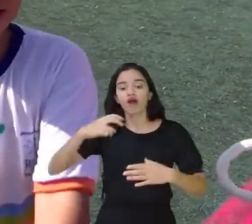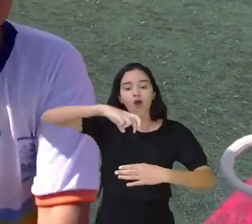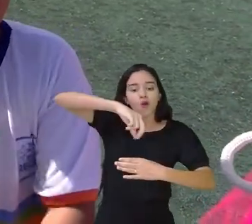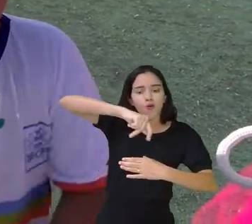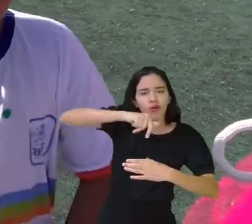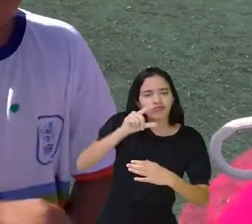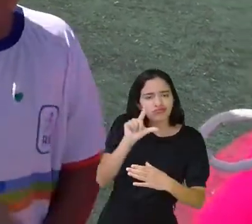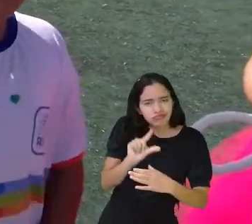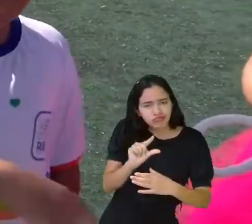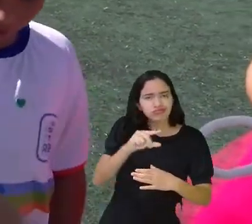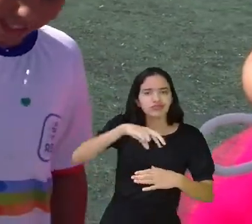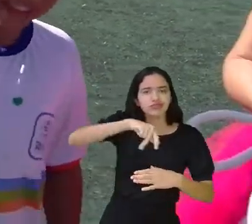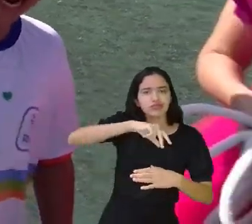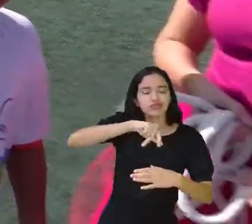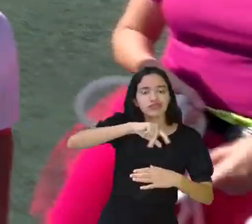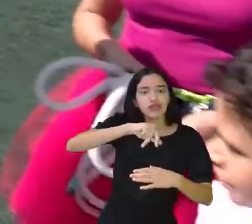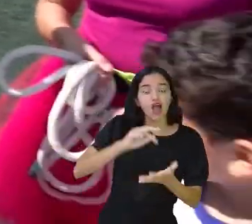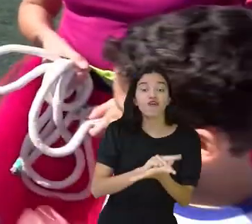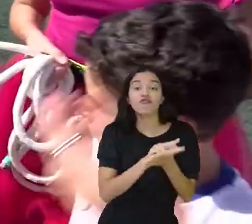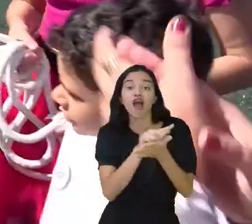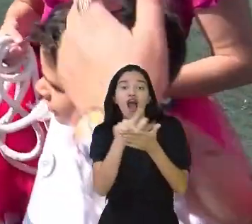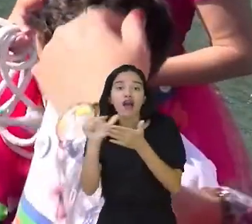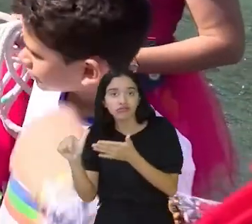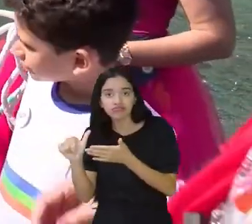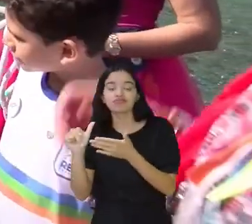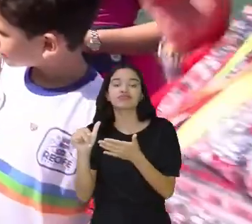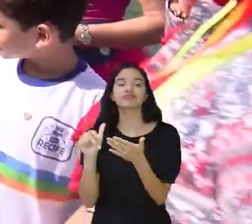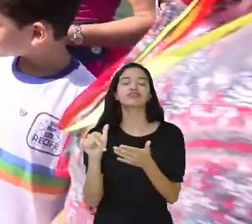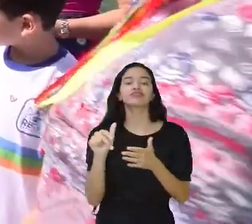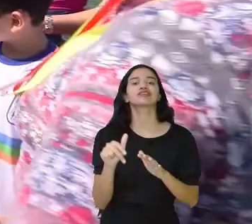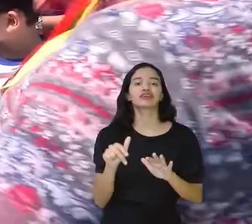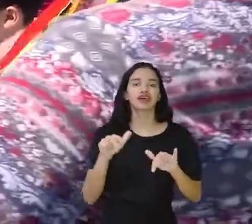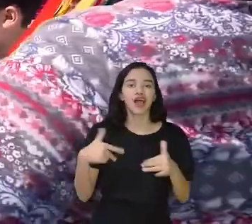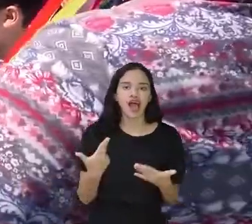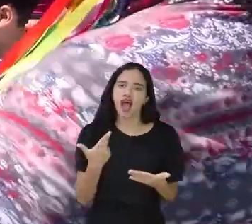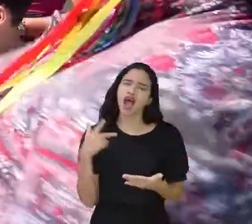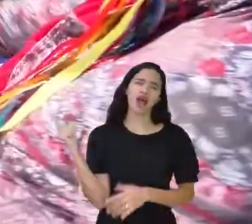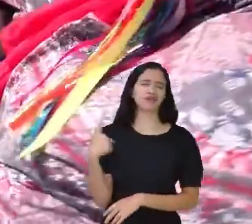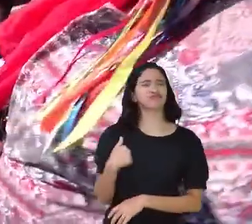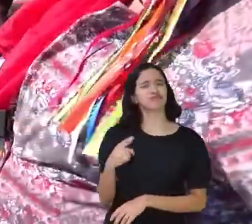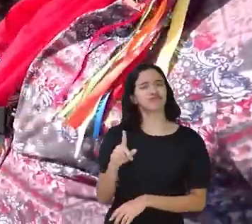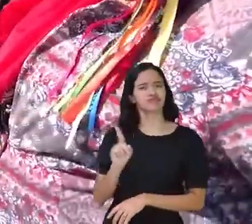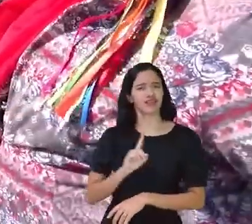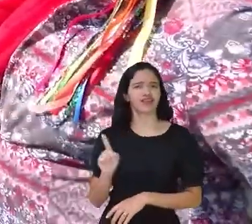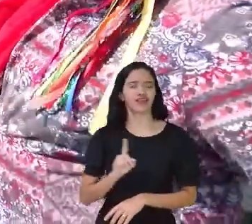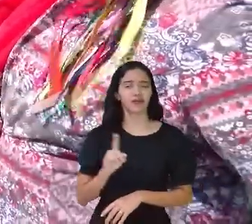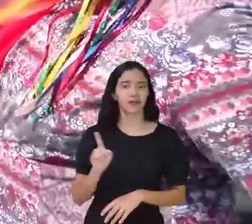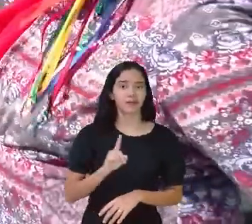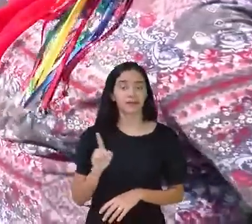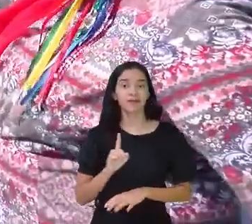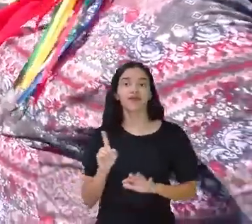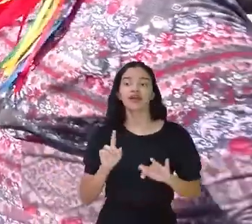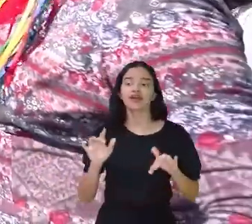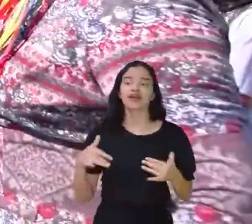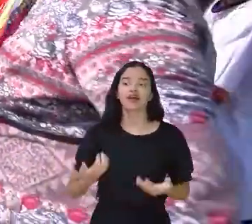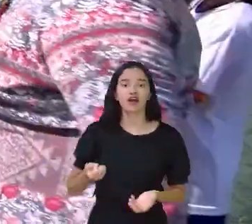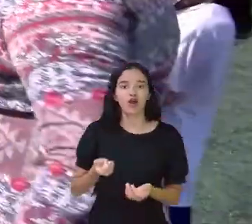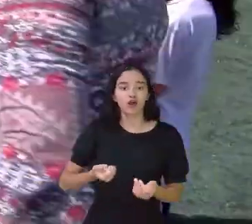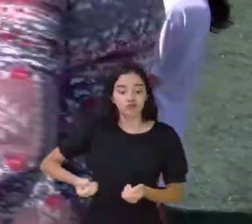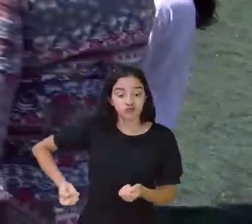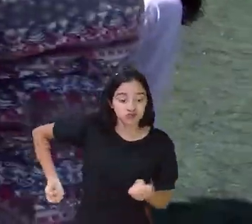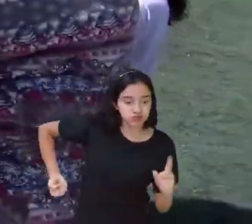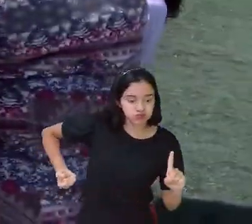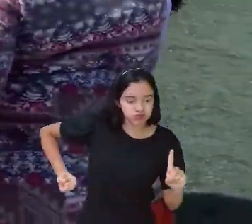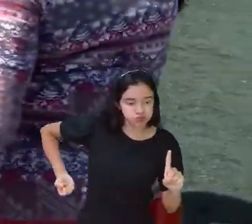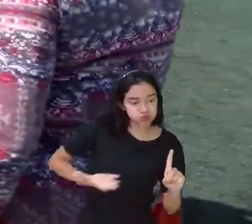garrafinha, assim. Eu pegava várias garrafas, pegava uma bala de boliche. Esse se não tiver bola de